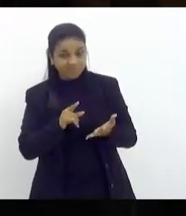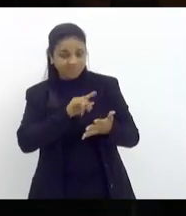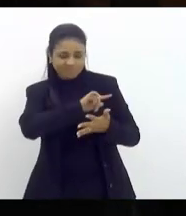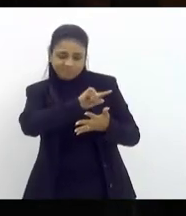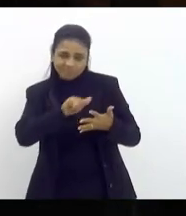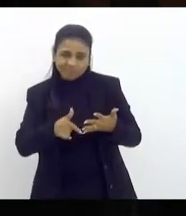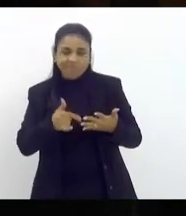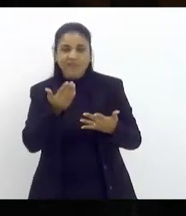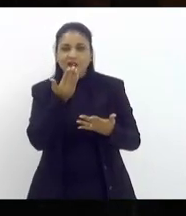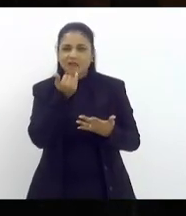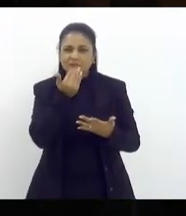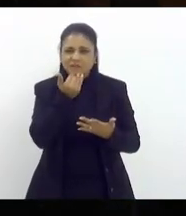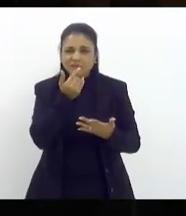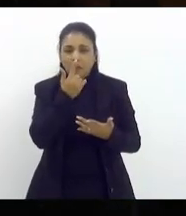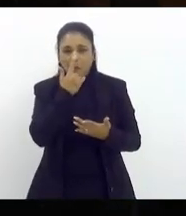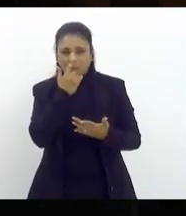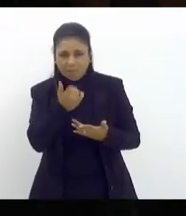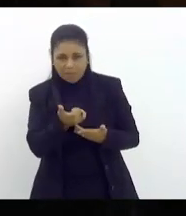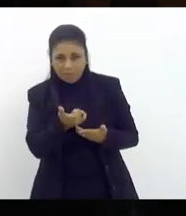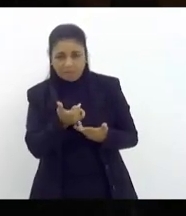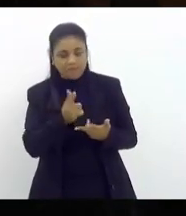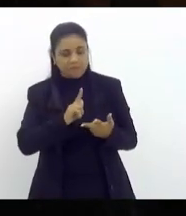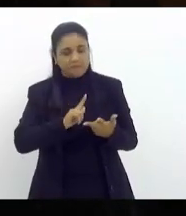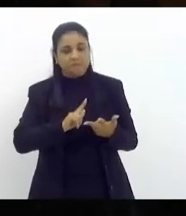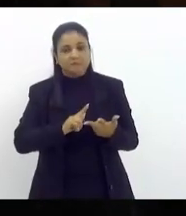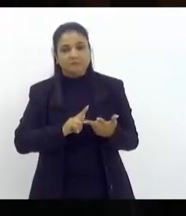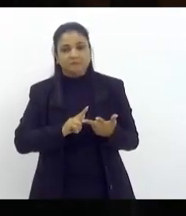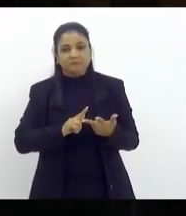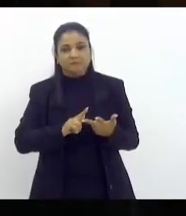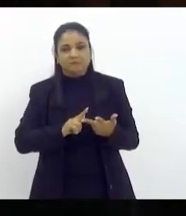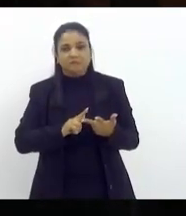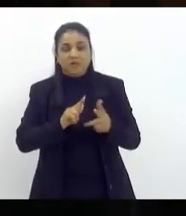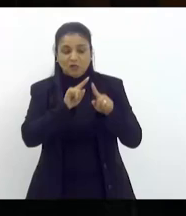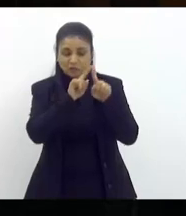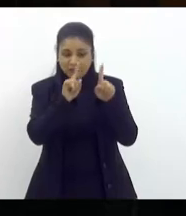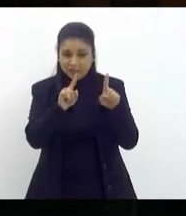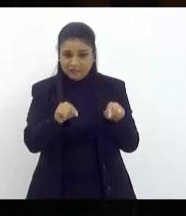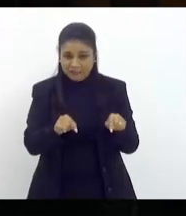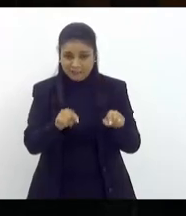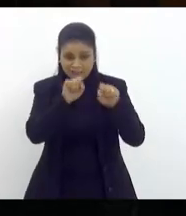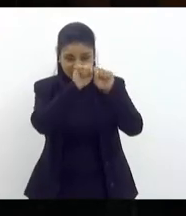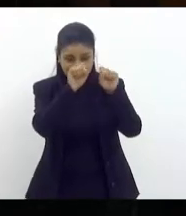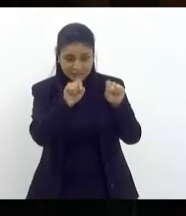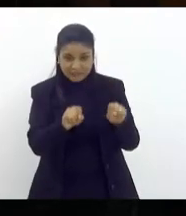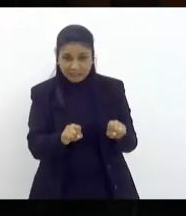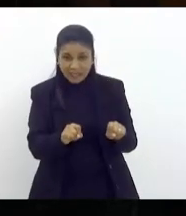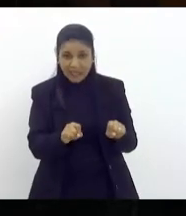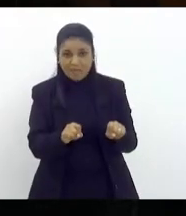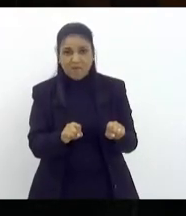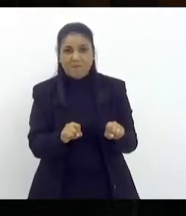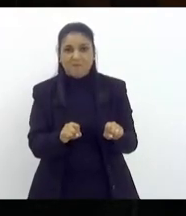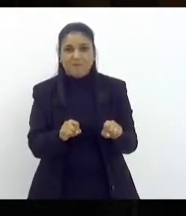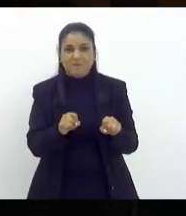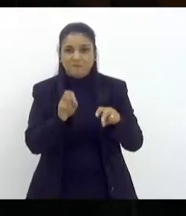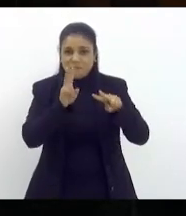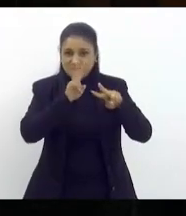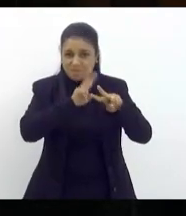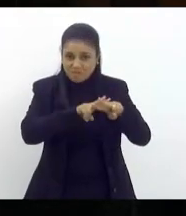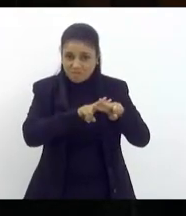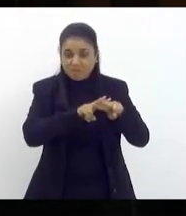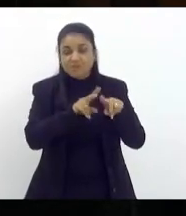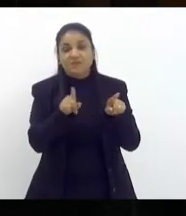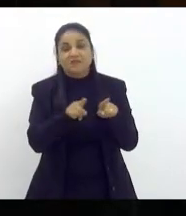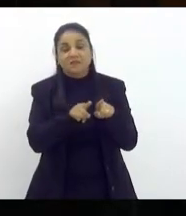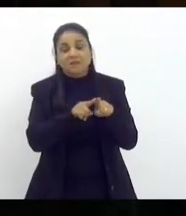alimentação estragada a gente teve com relação ao sistema penitenciário tivemos é também uma